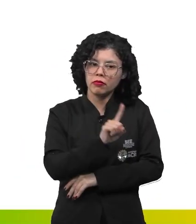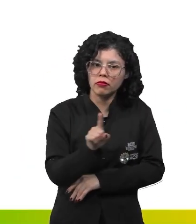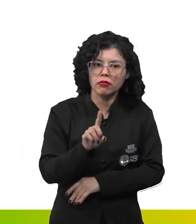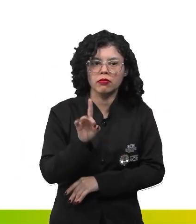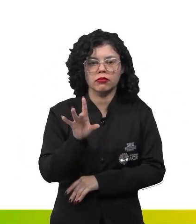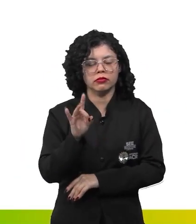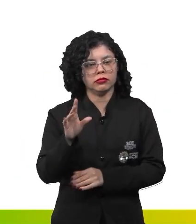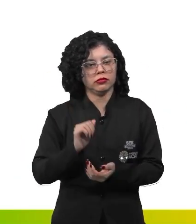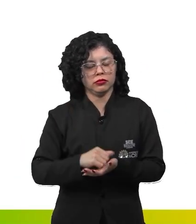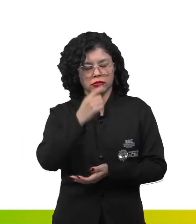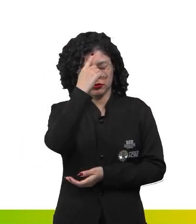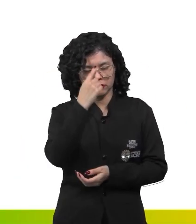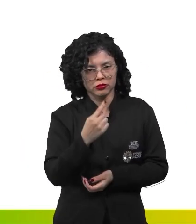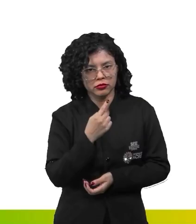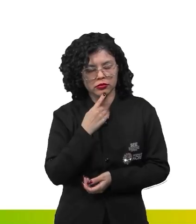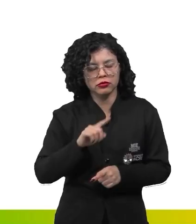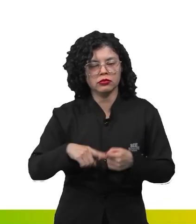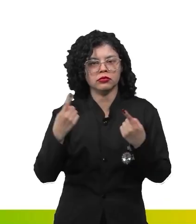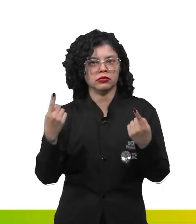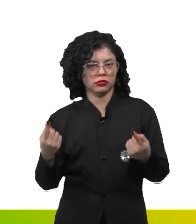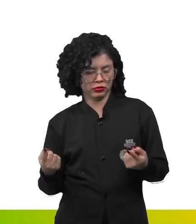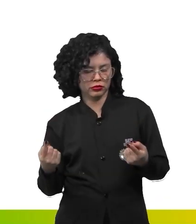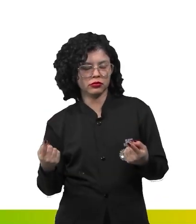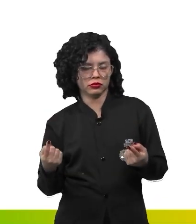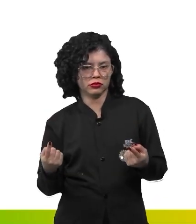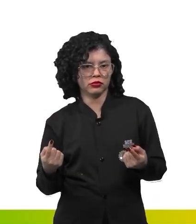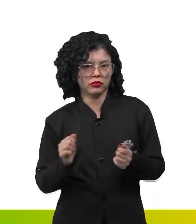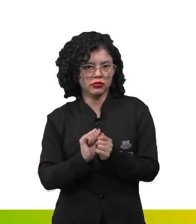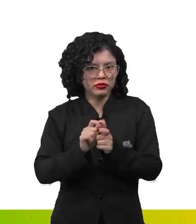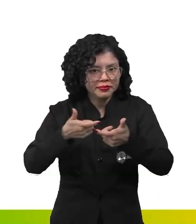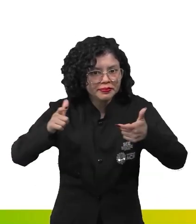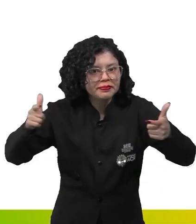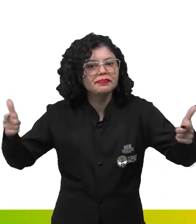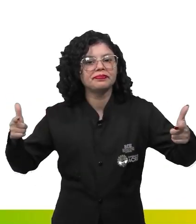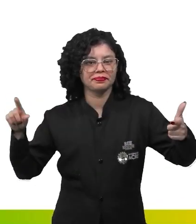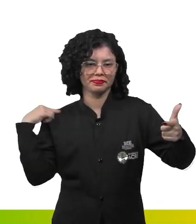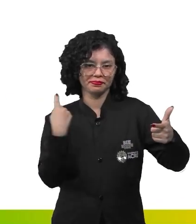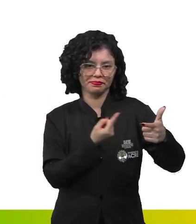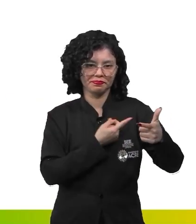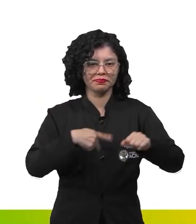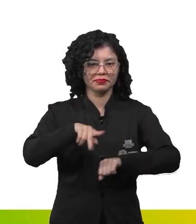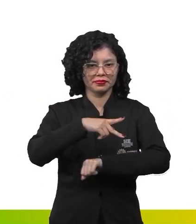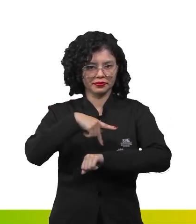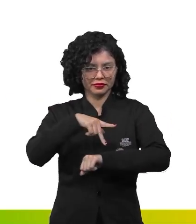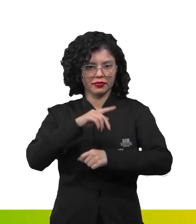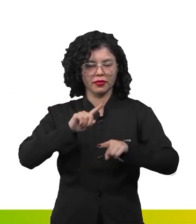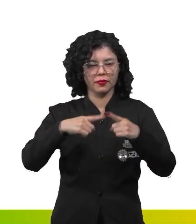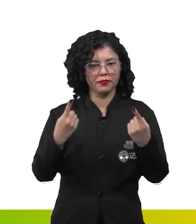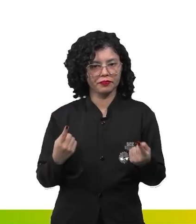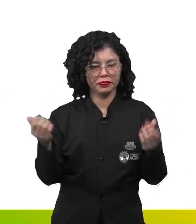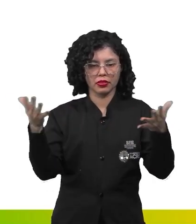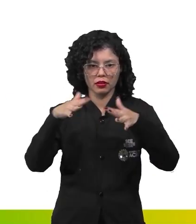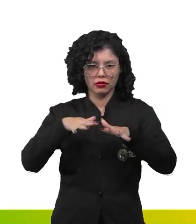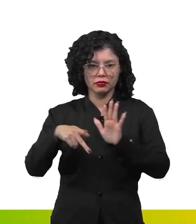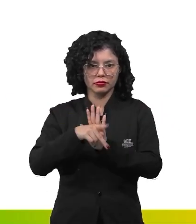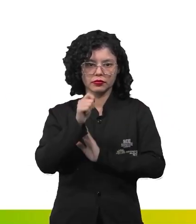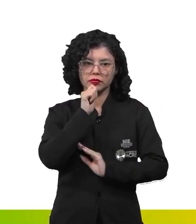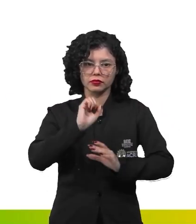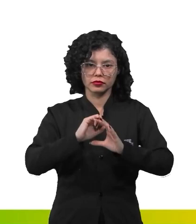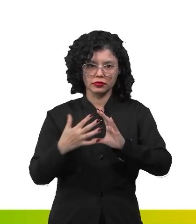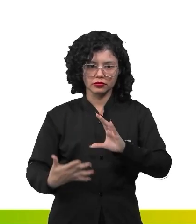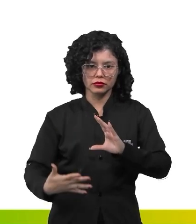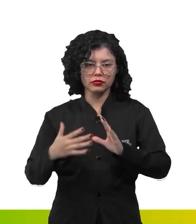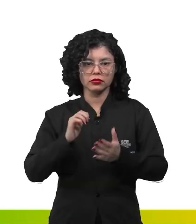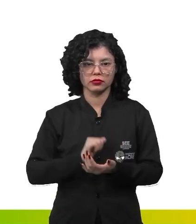só ilustrando a imensidão do nosso país, mas inclusive as características